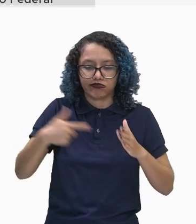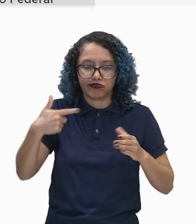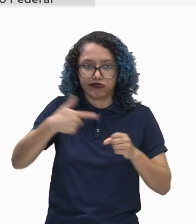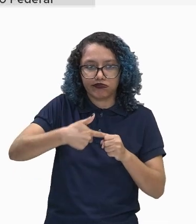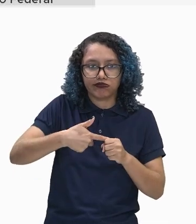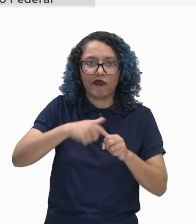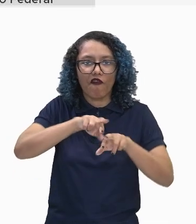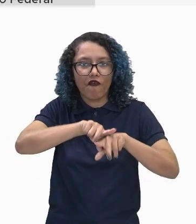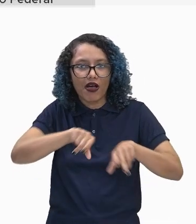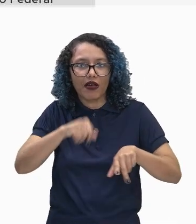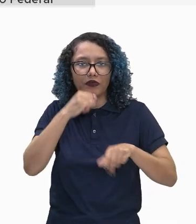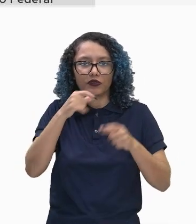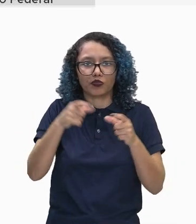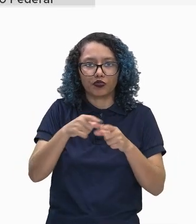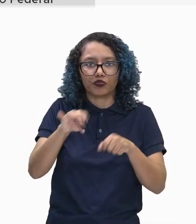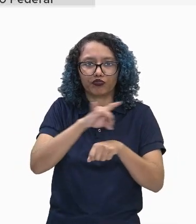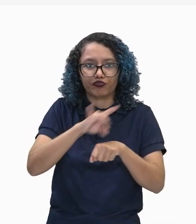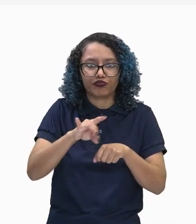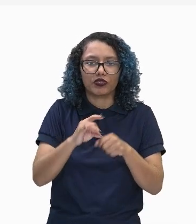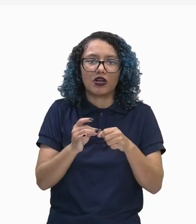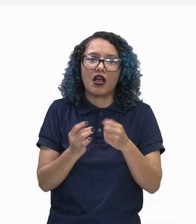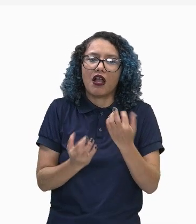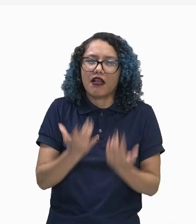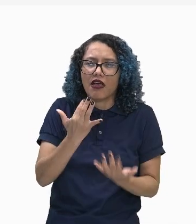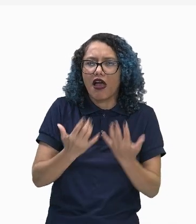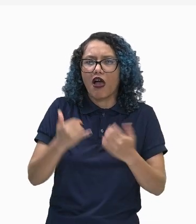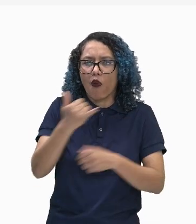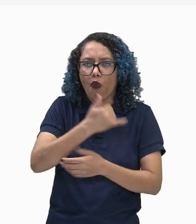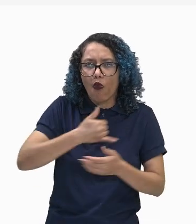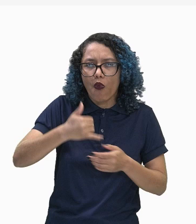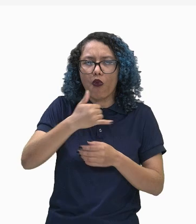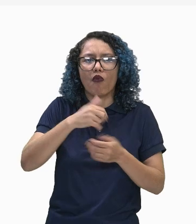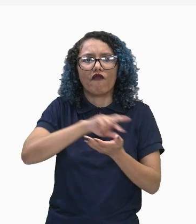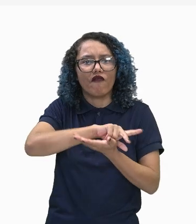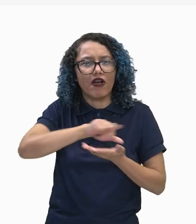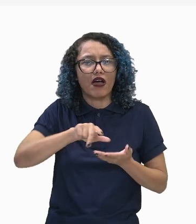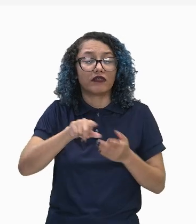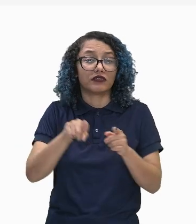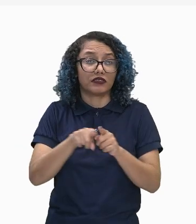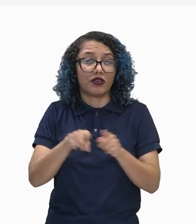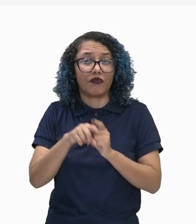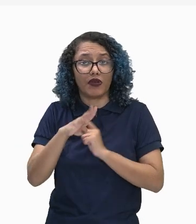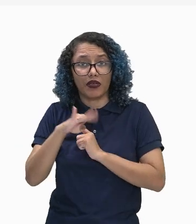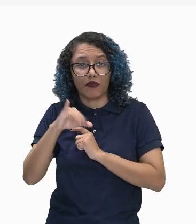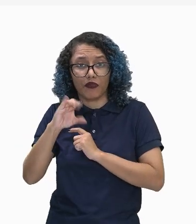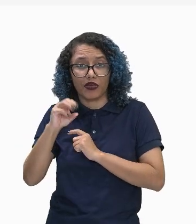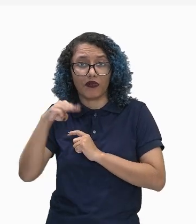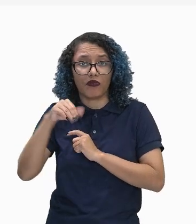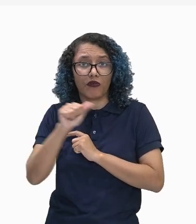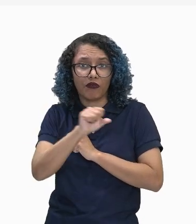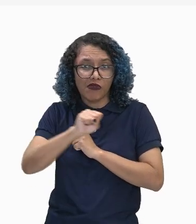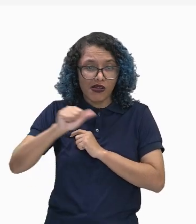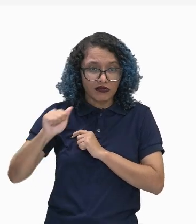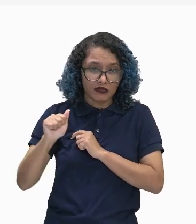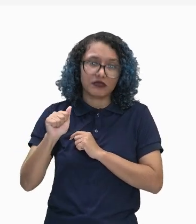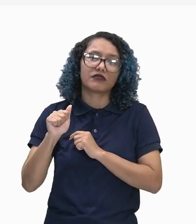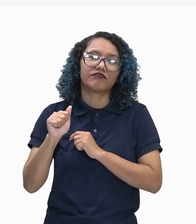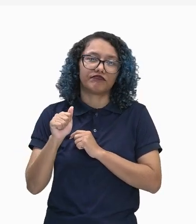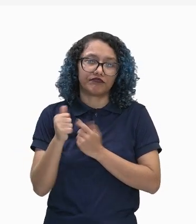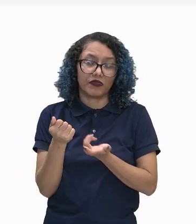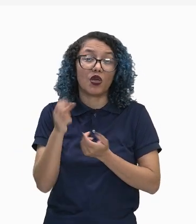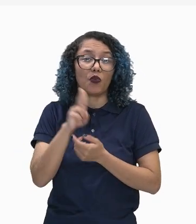gás natural e óleo, ou ainda biomassa, tá? Então, no caso aí, né, o